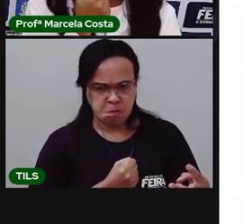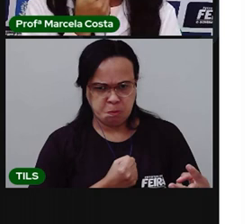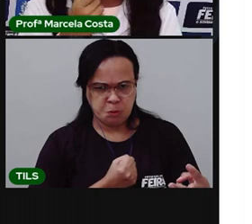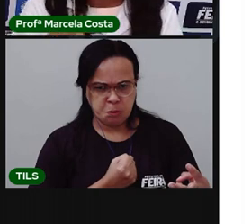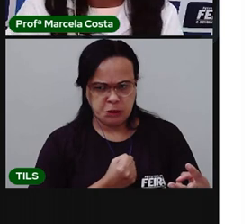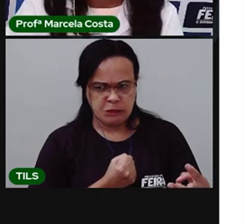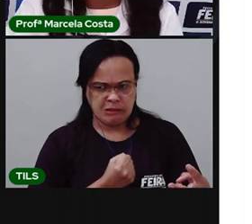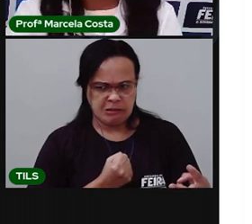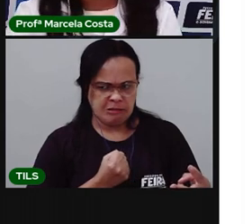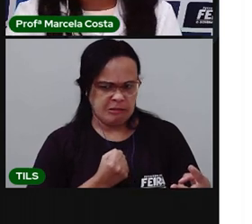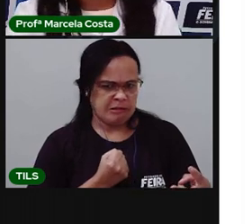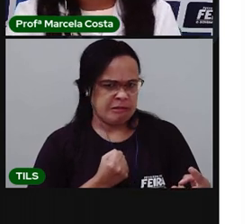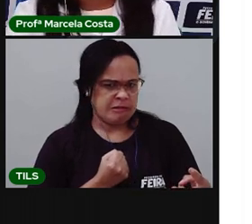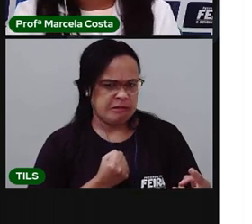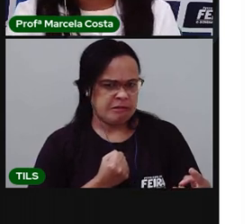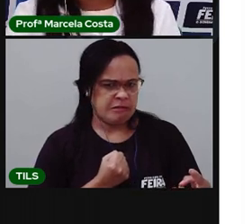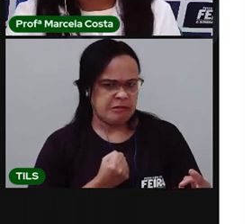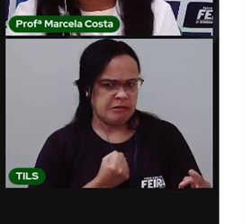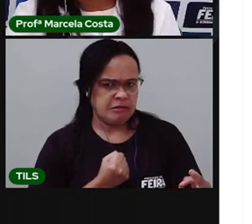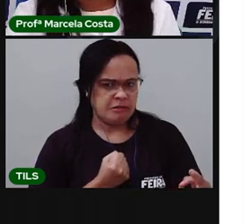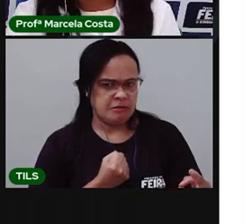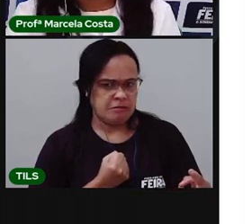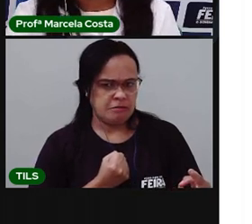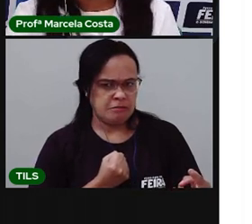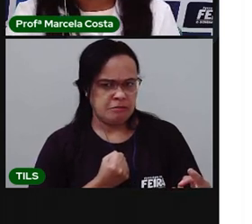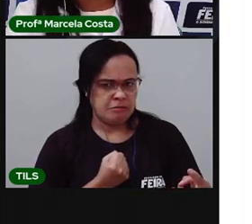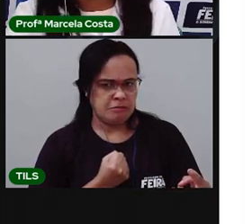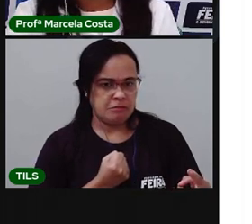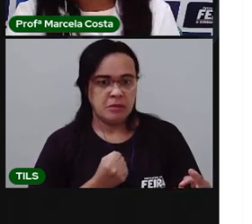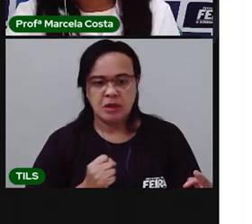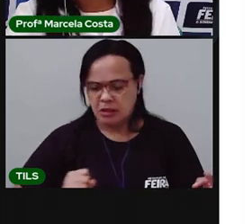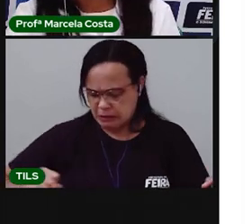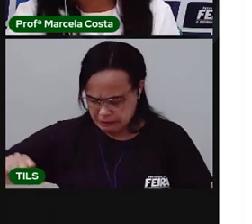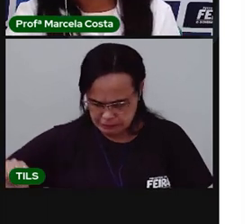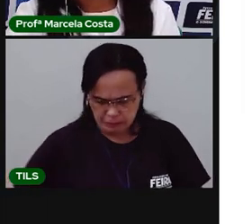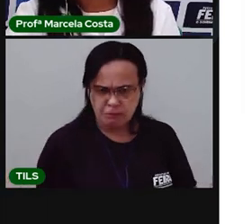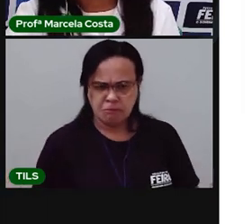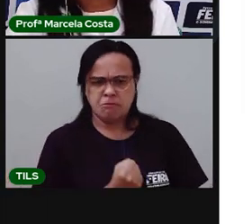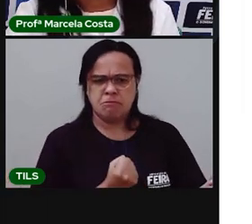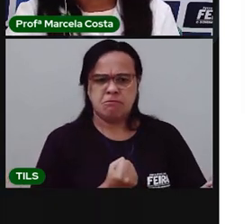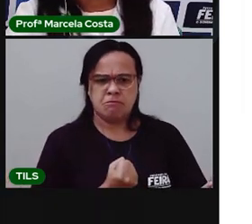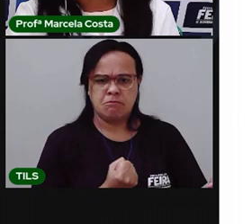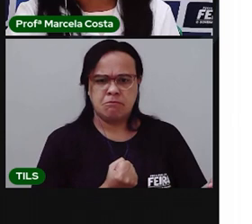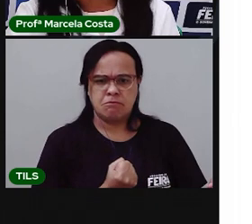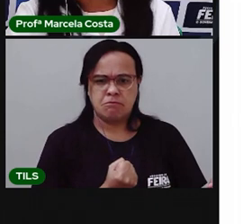ó. Essa pessoa tá demonstrando o quê com esse rostinho aqui?